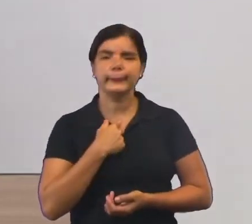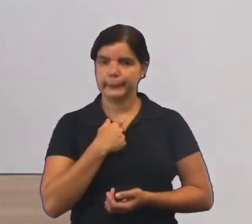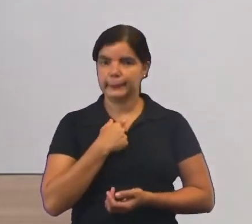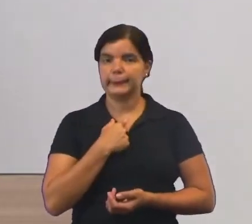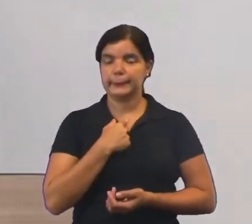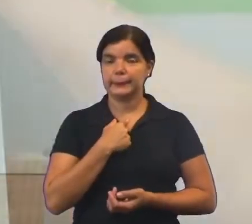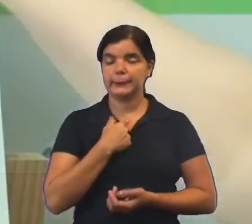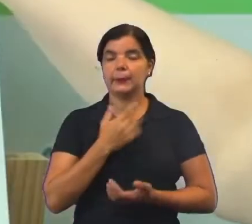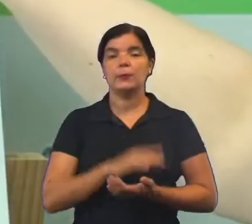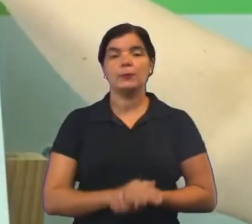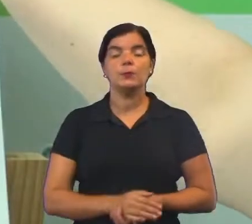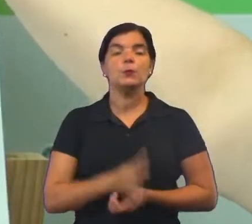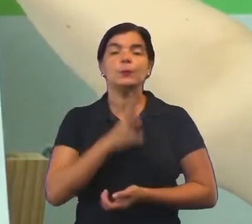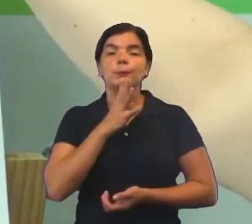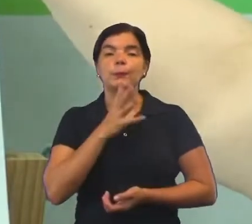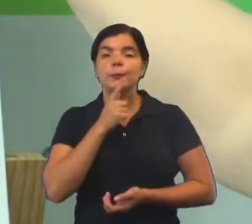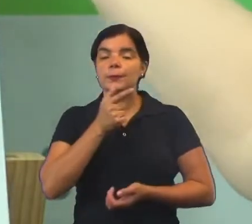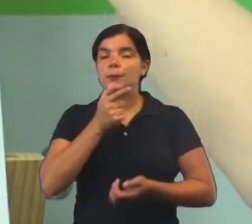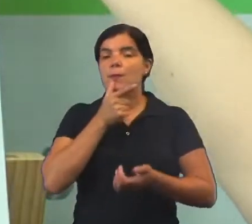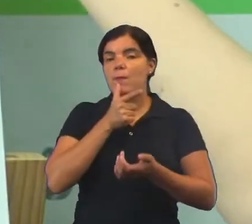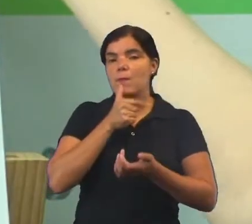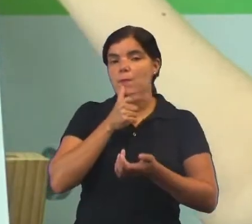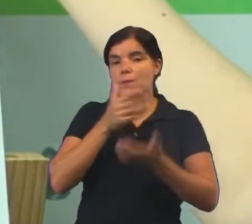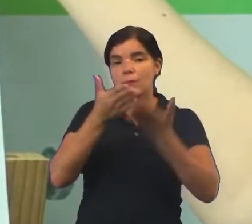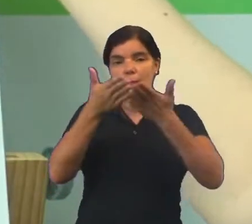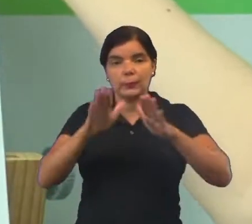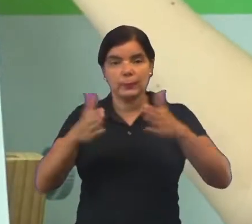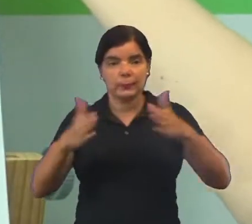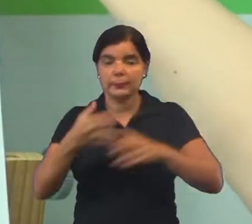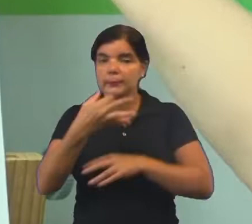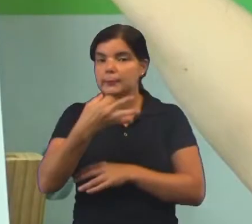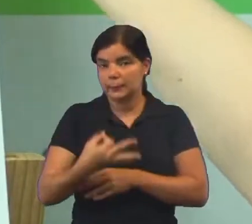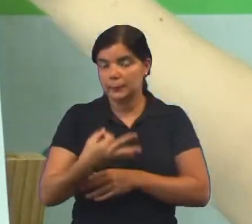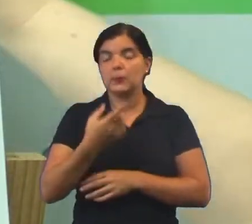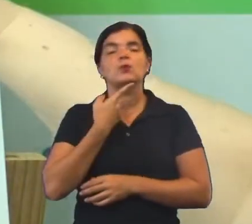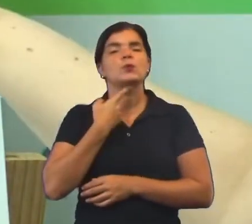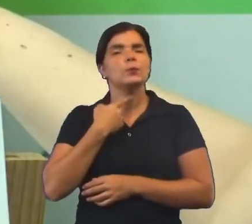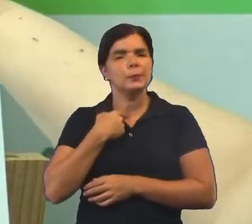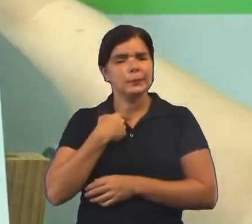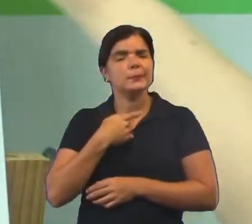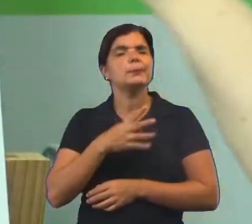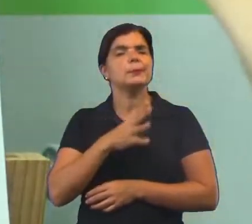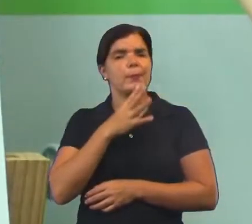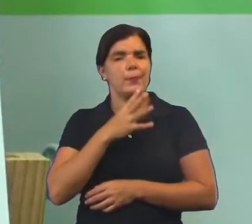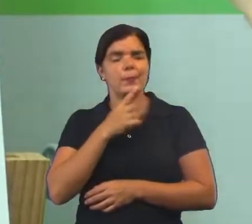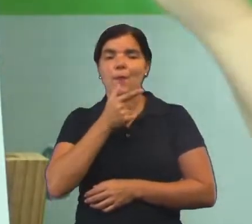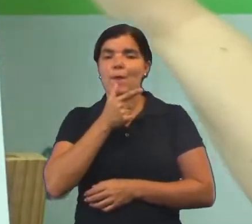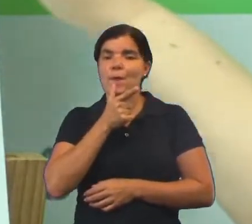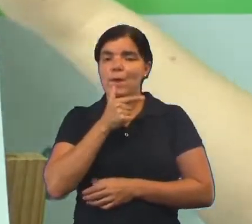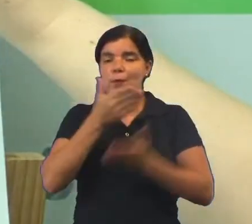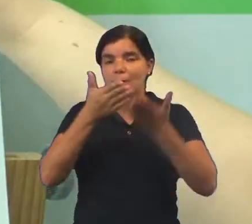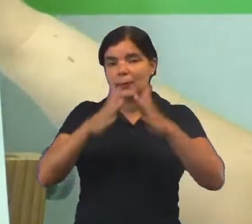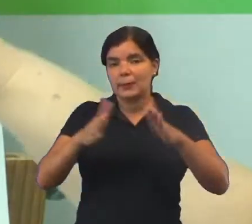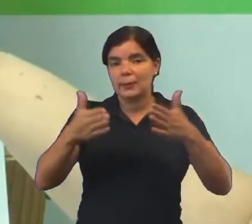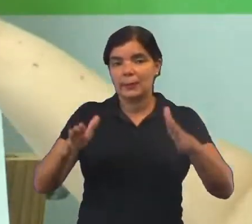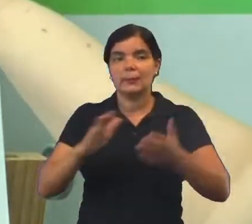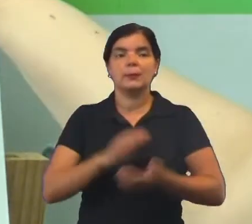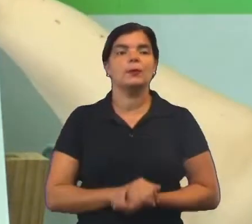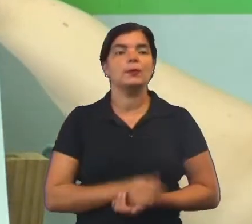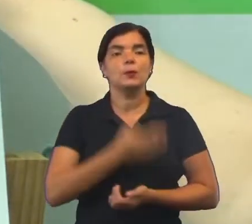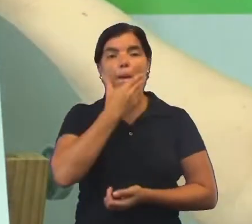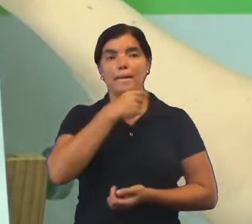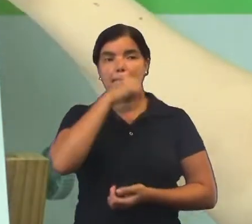muito, ele desejava muito conhecer o mar, certo? Ele desejava conhecer o mar. Então, o pai dele